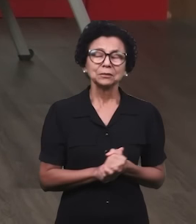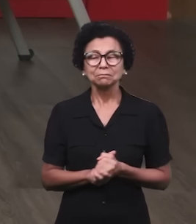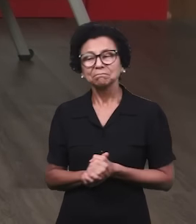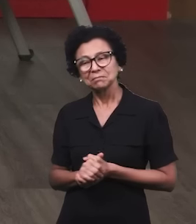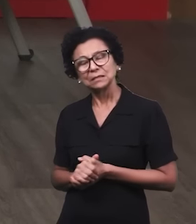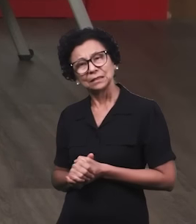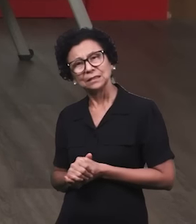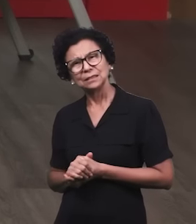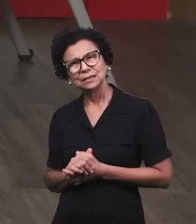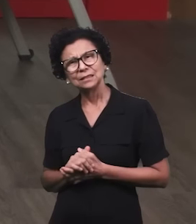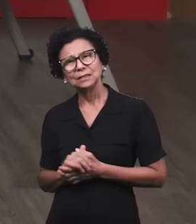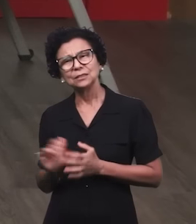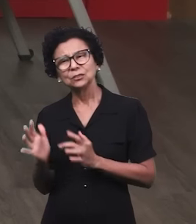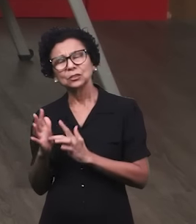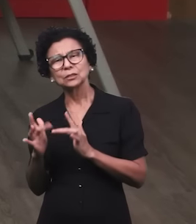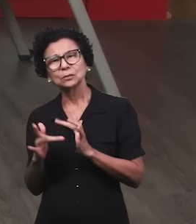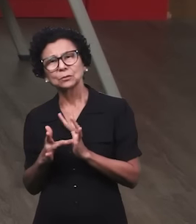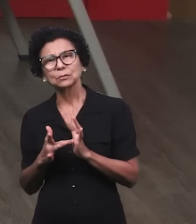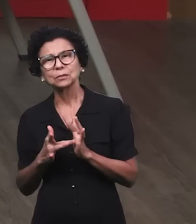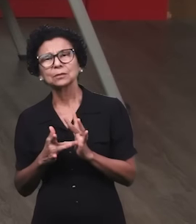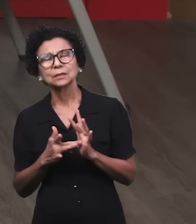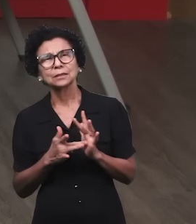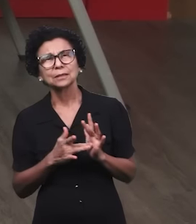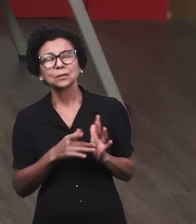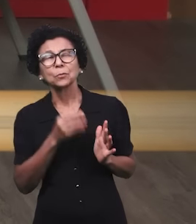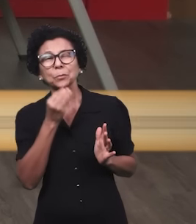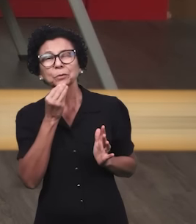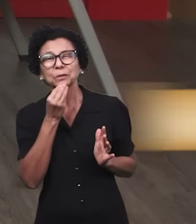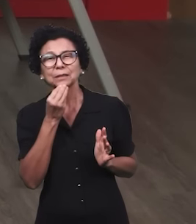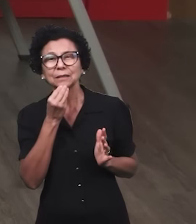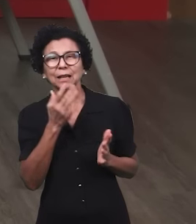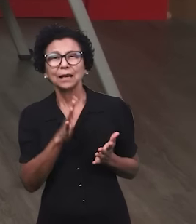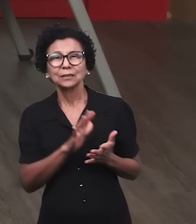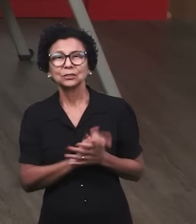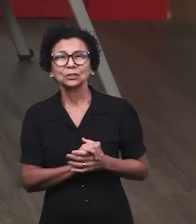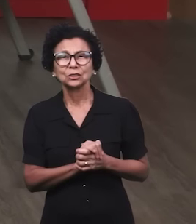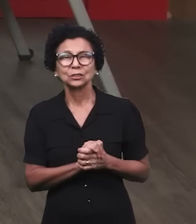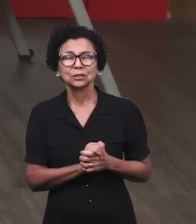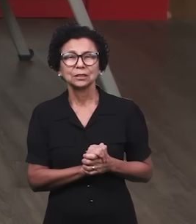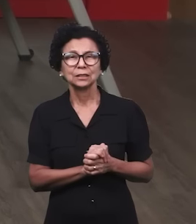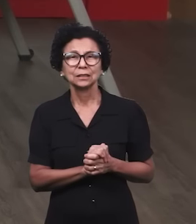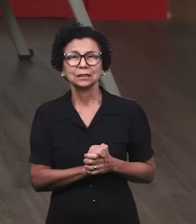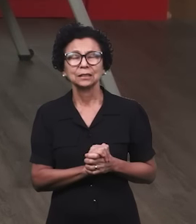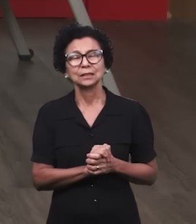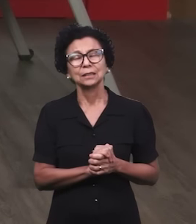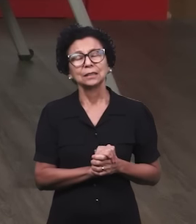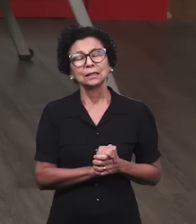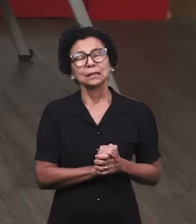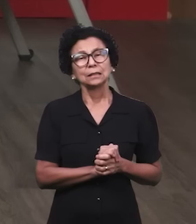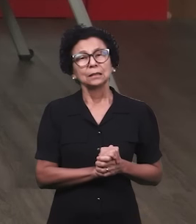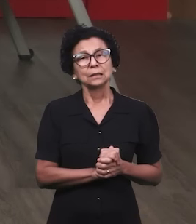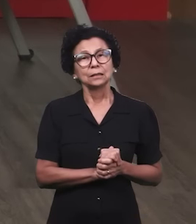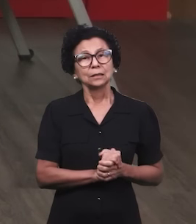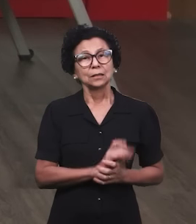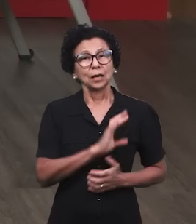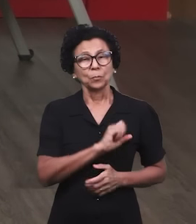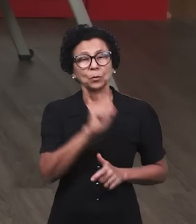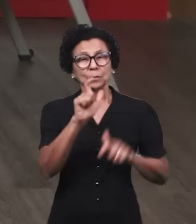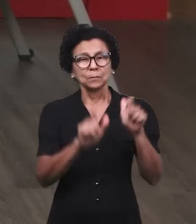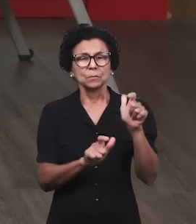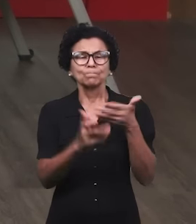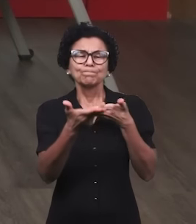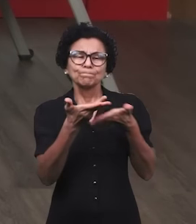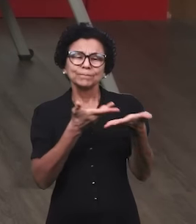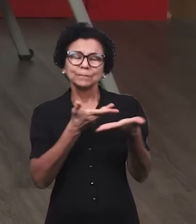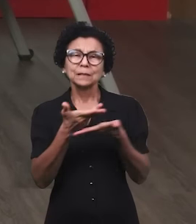ele compartilhava ali não apenas o seu amor pelas pessoas, mas também era uma